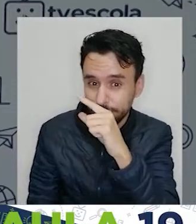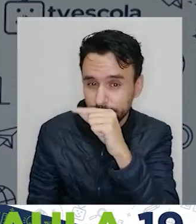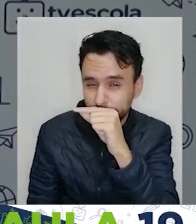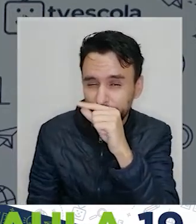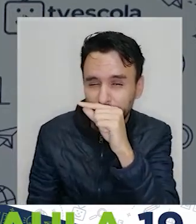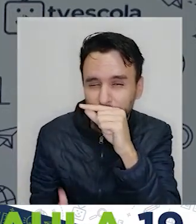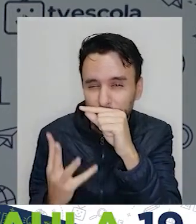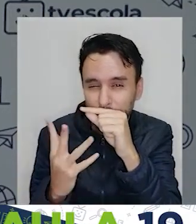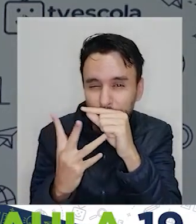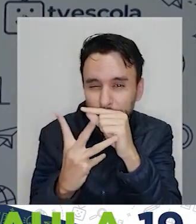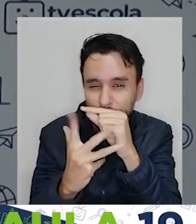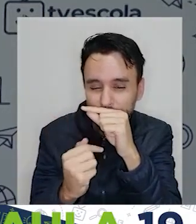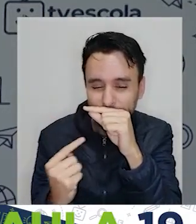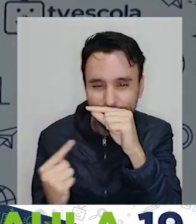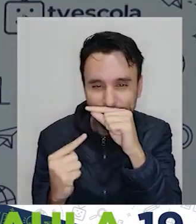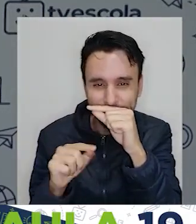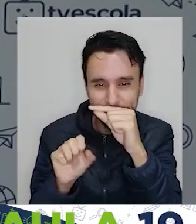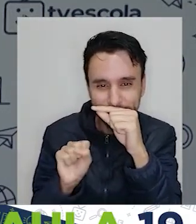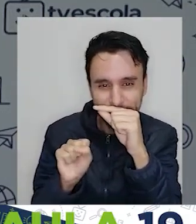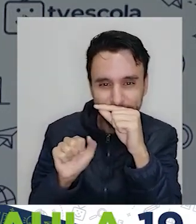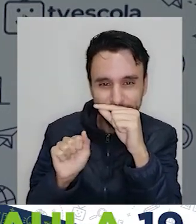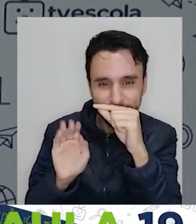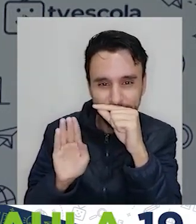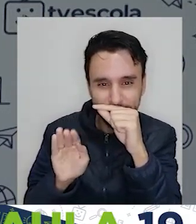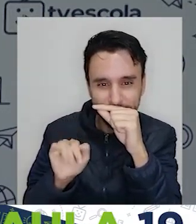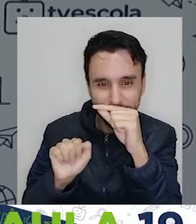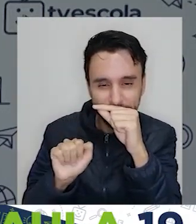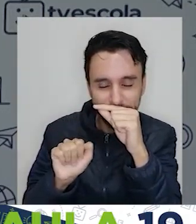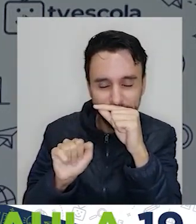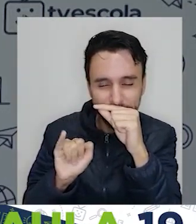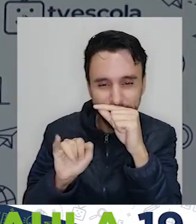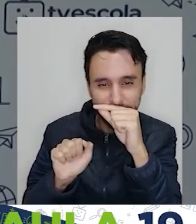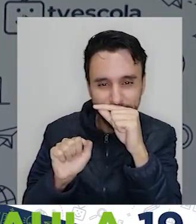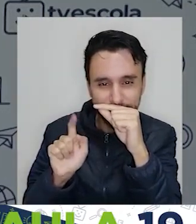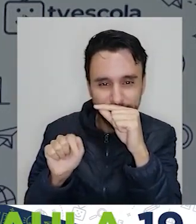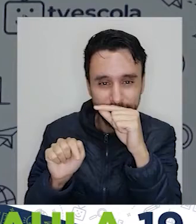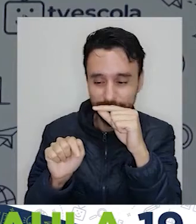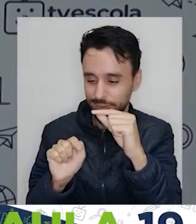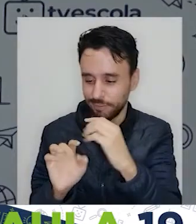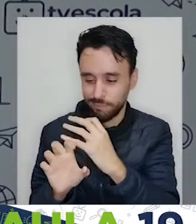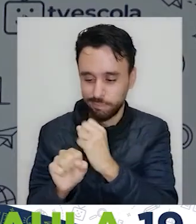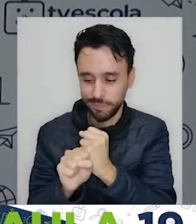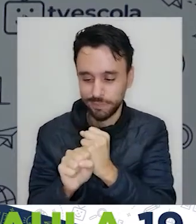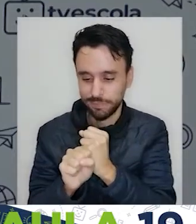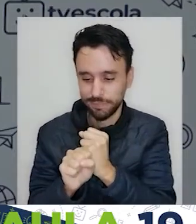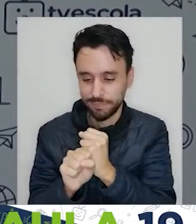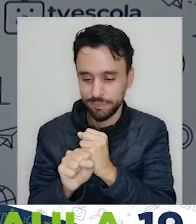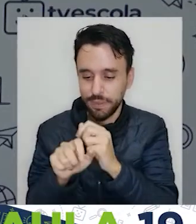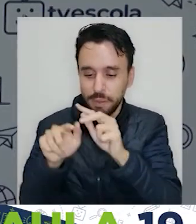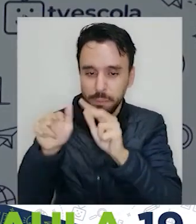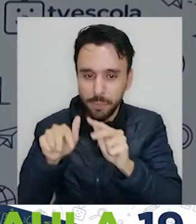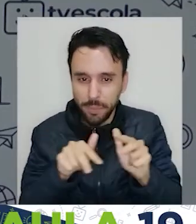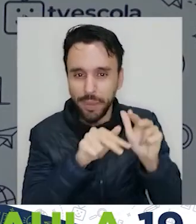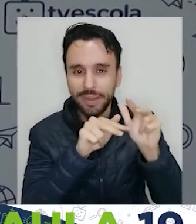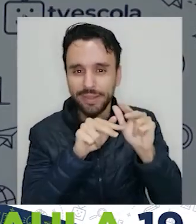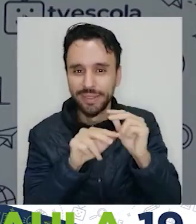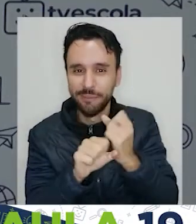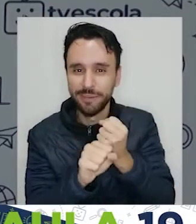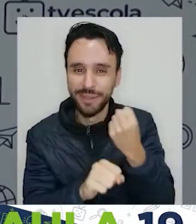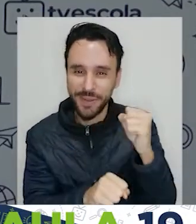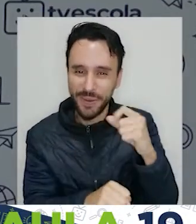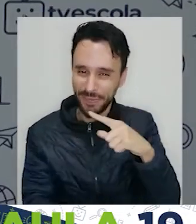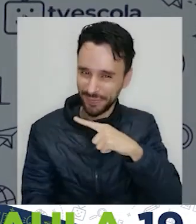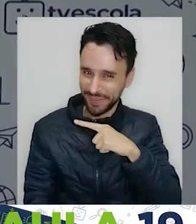lindo que é o sabiá deixou lá no trajeto do jogo oito pegadas. Não é